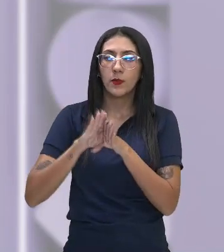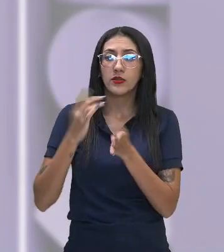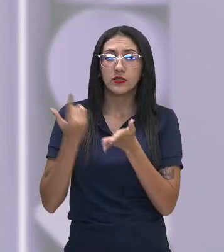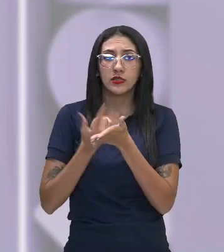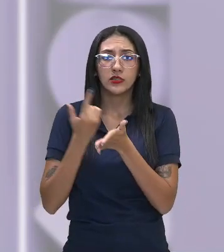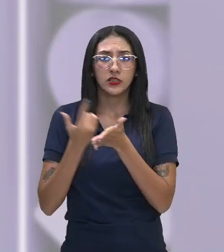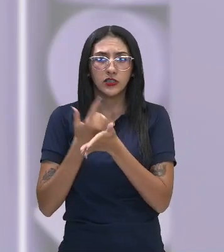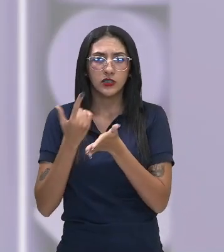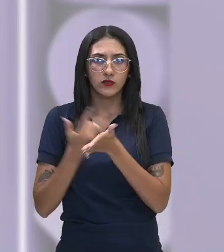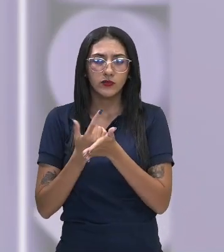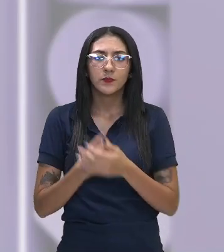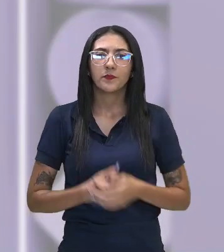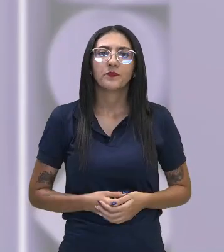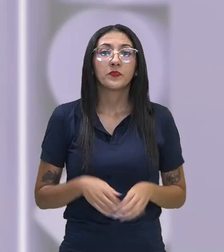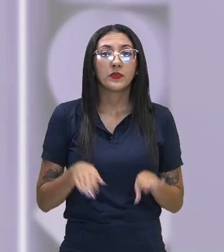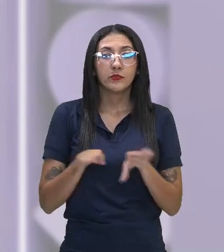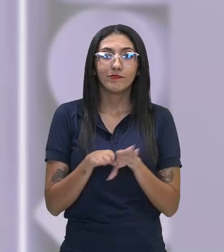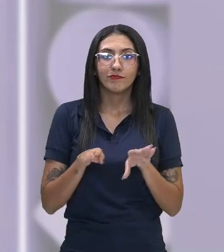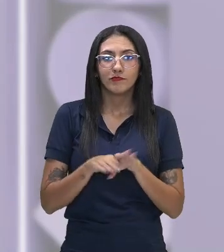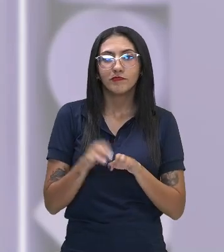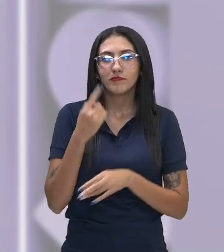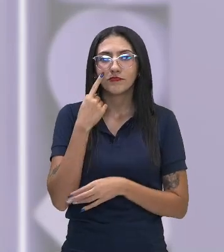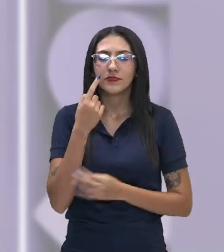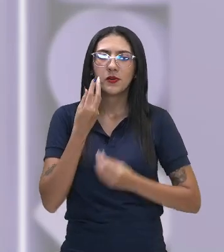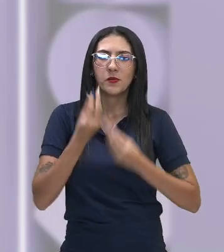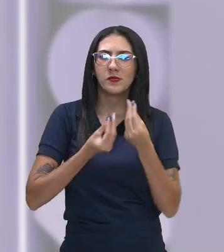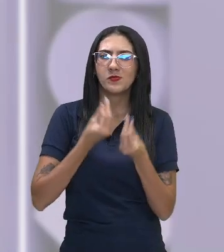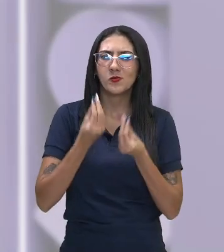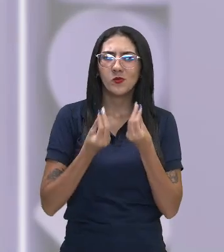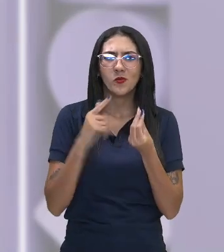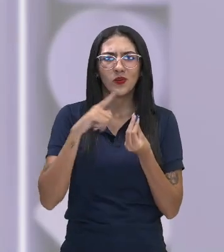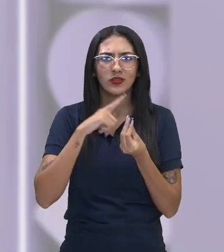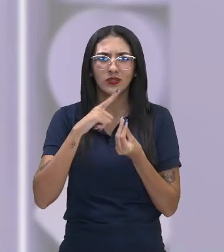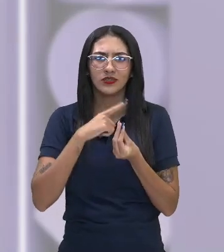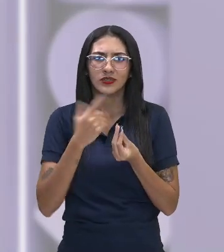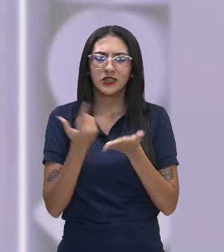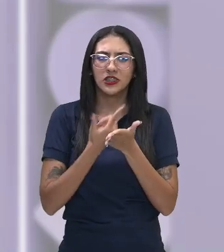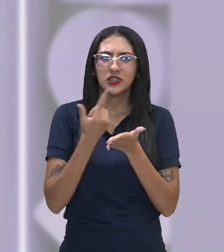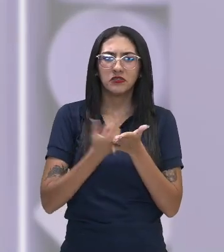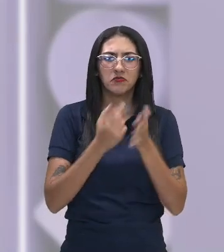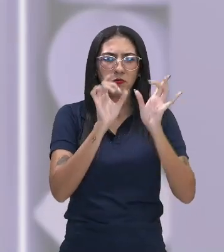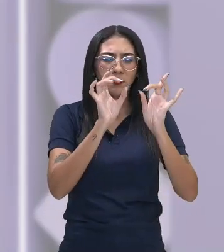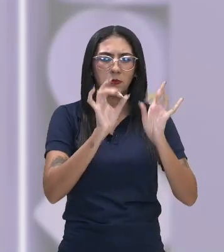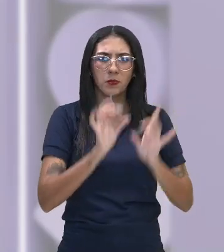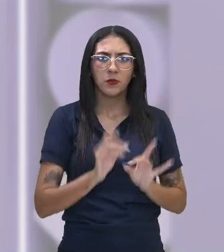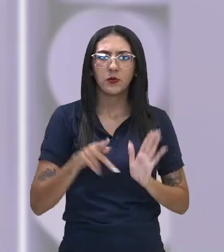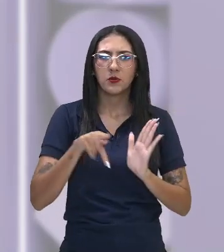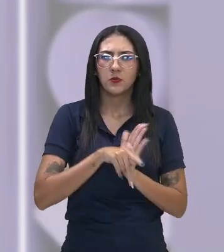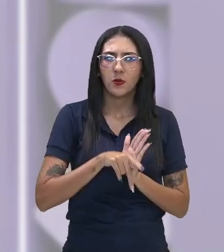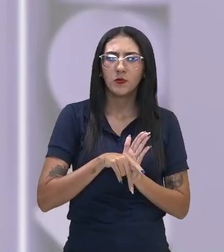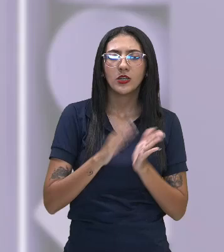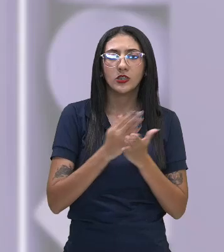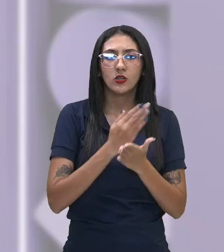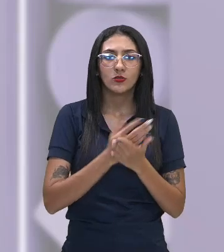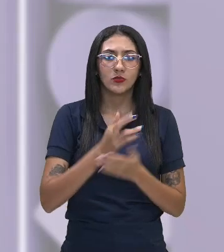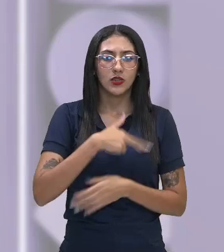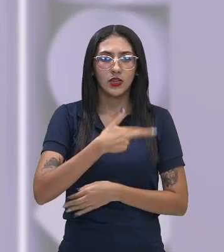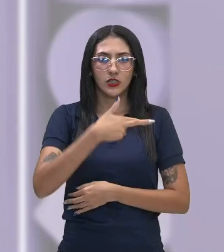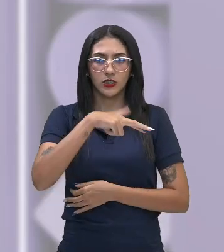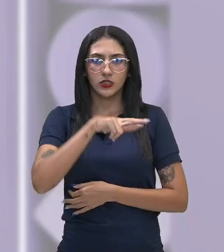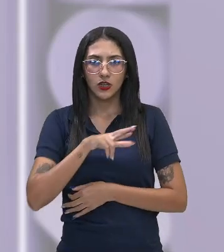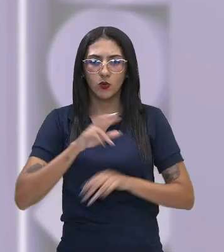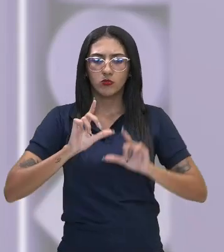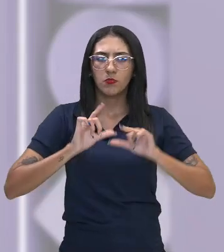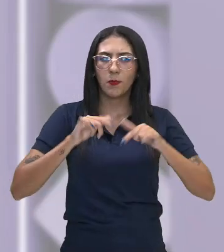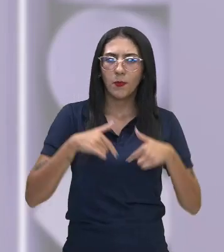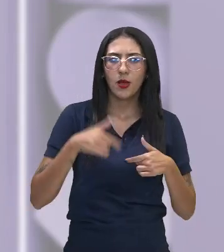religiosos. Vimos também um pouco sobre os livros sagrados das religiões abraâmicas. E